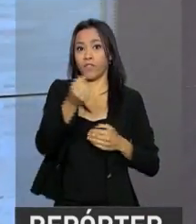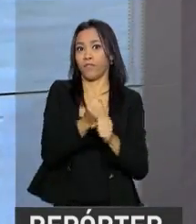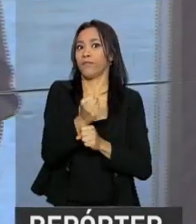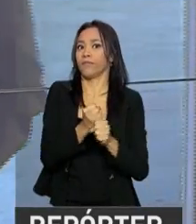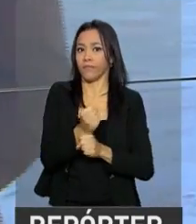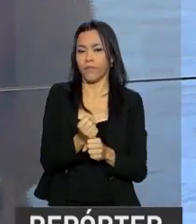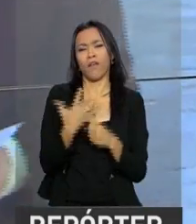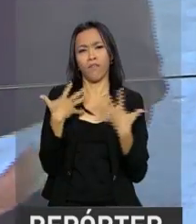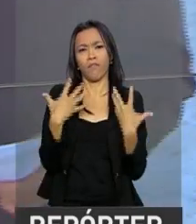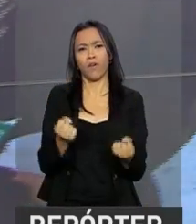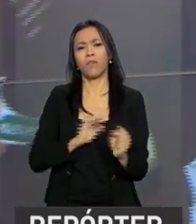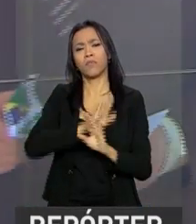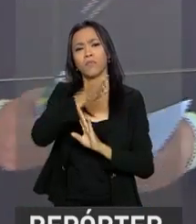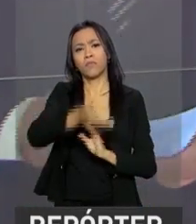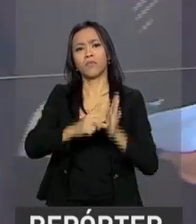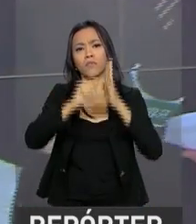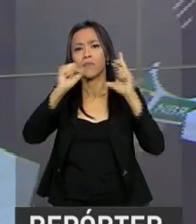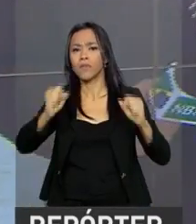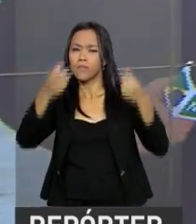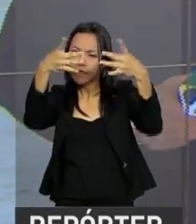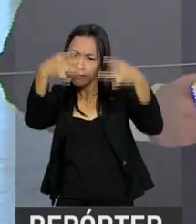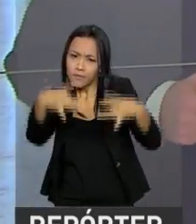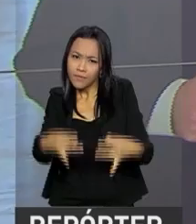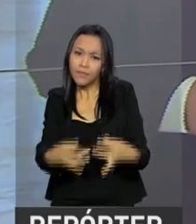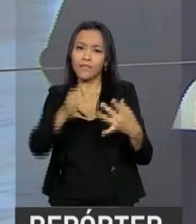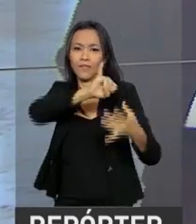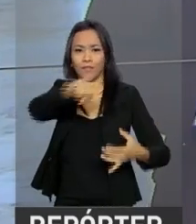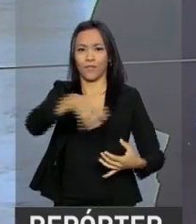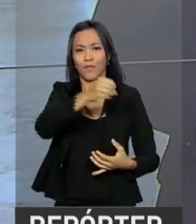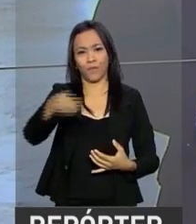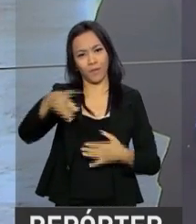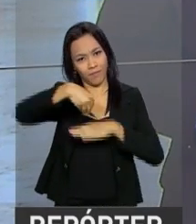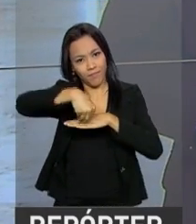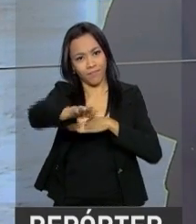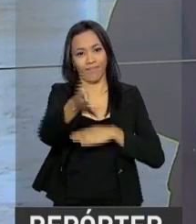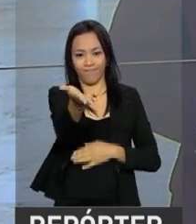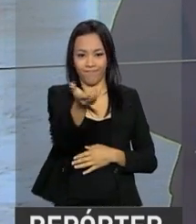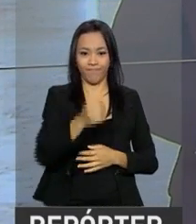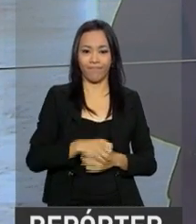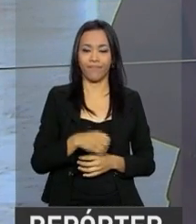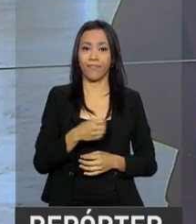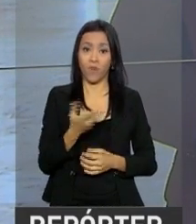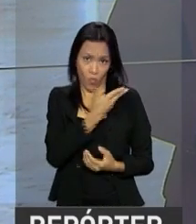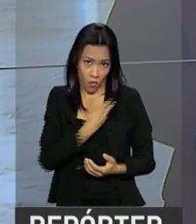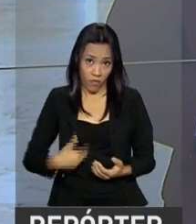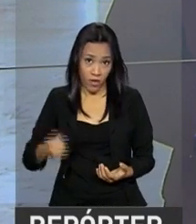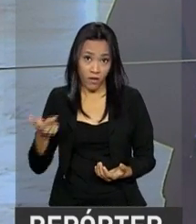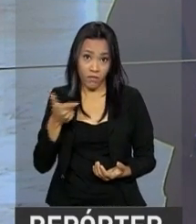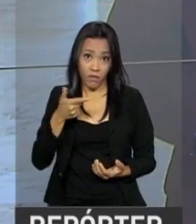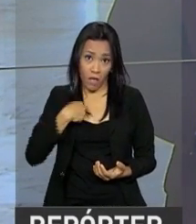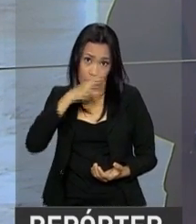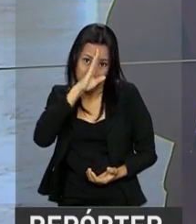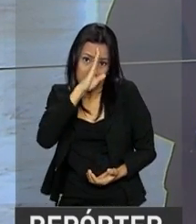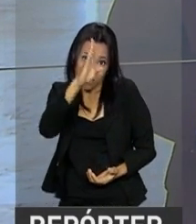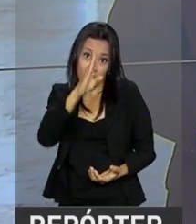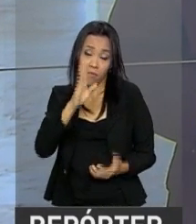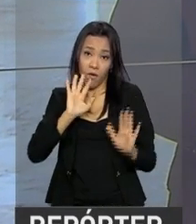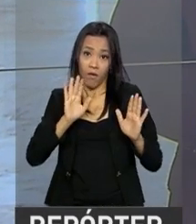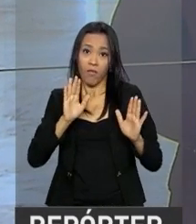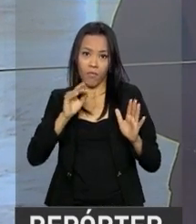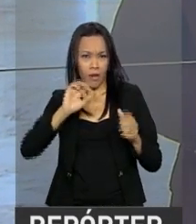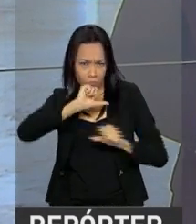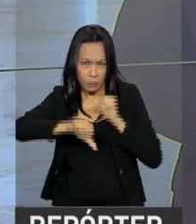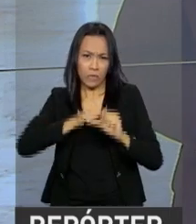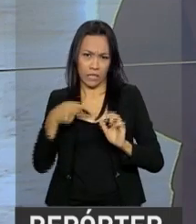e conversar com o repórter joão pedro neto que tem as informações pra gente joão pedro governo considera prioritária essa